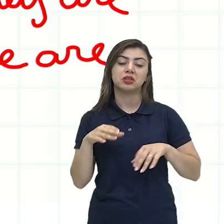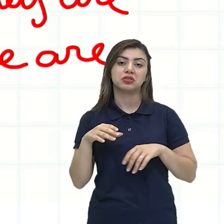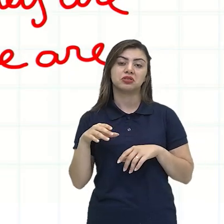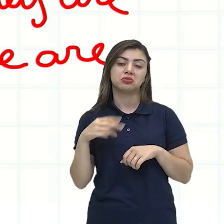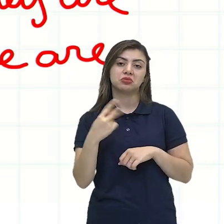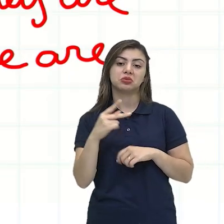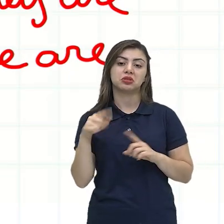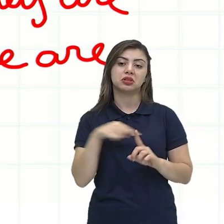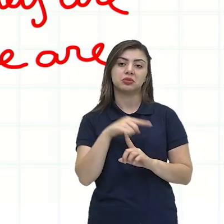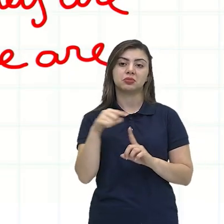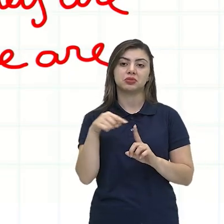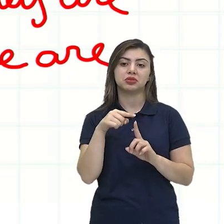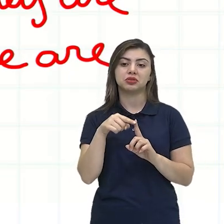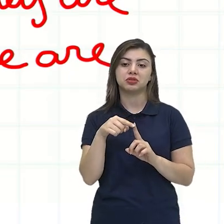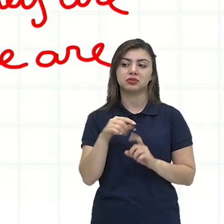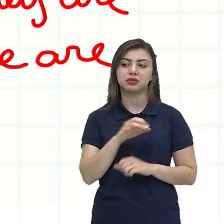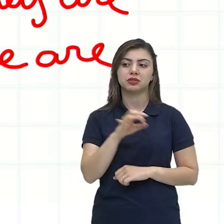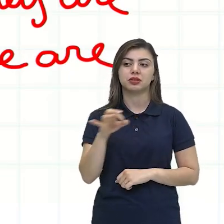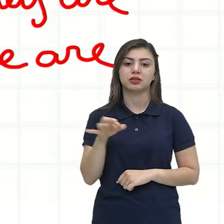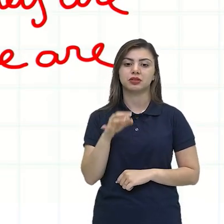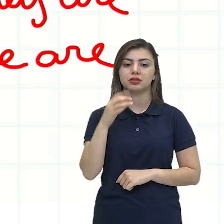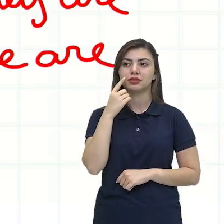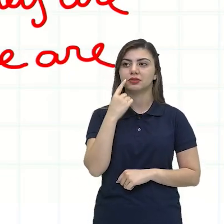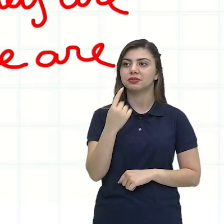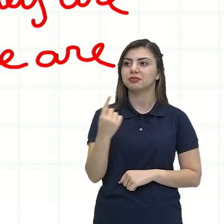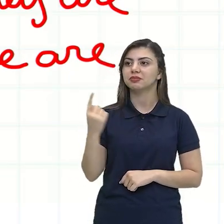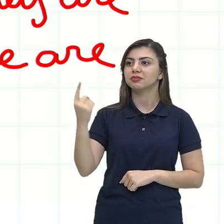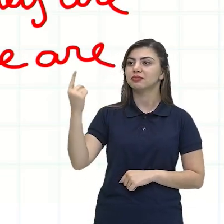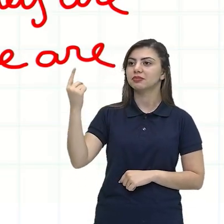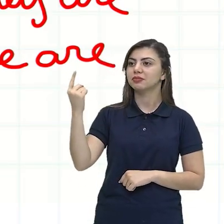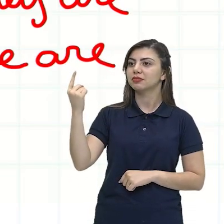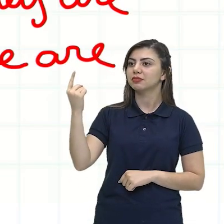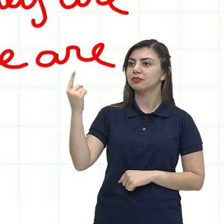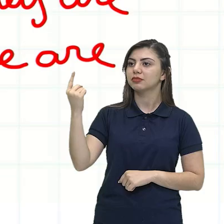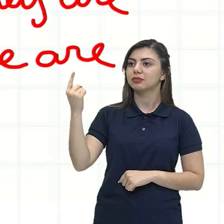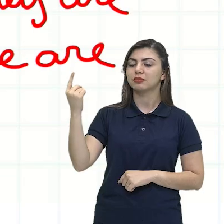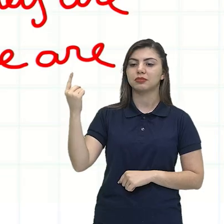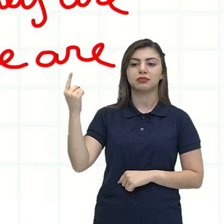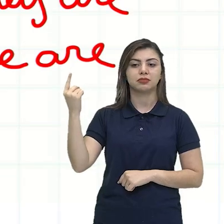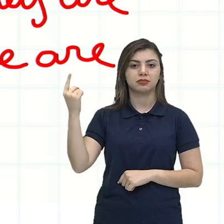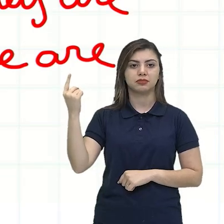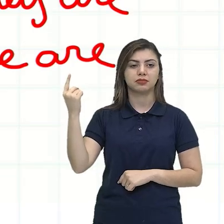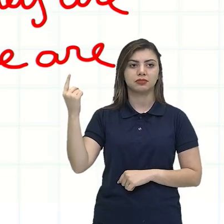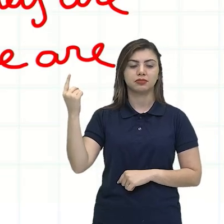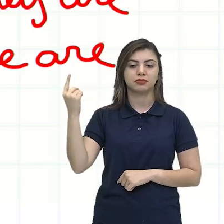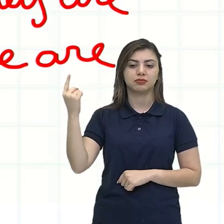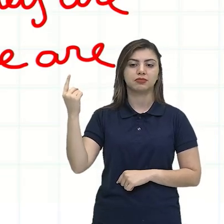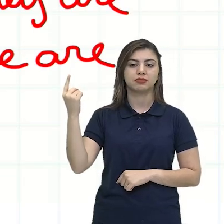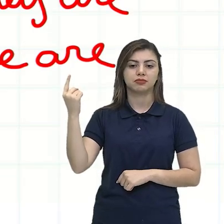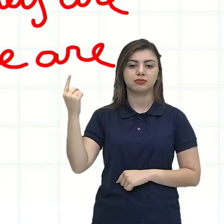quer falar. Overweight, esse Tzinho aqui, gente, quase ele não é pronunciado. Em